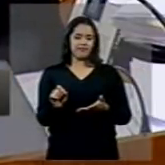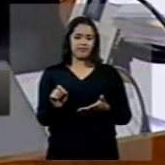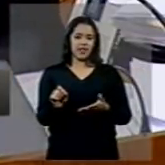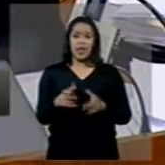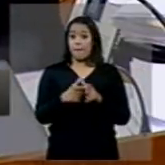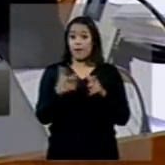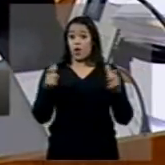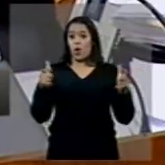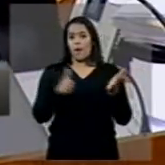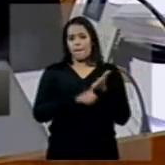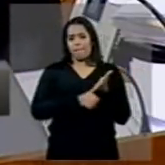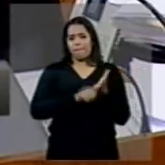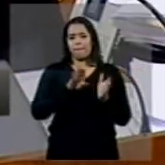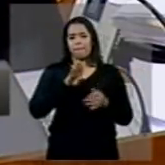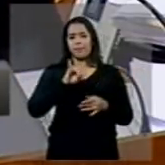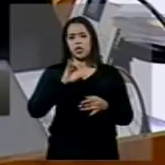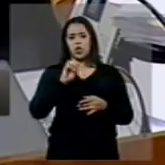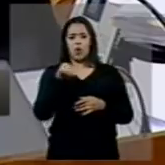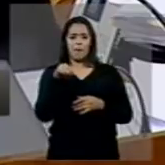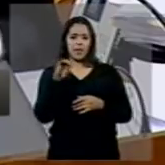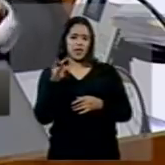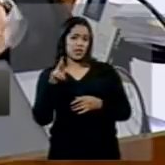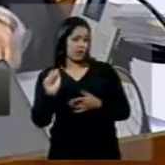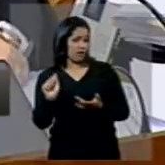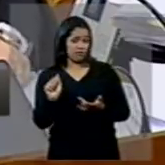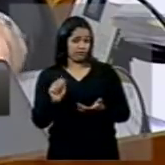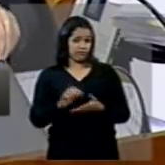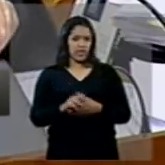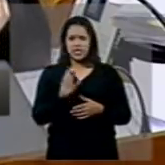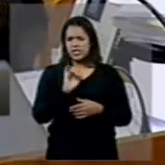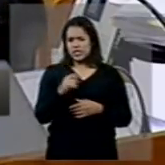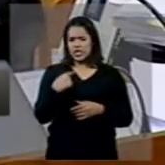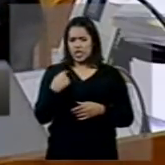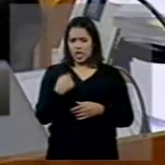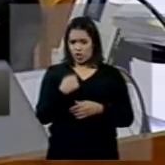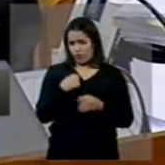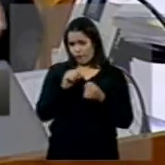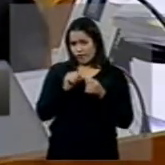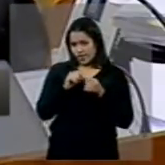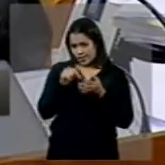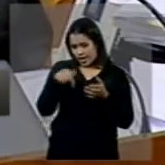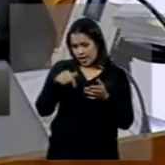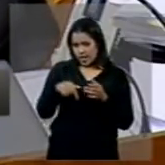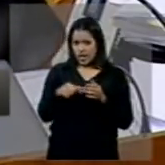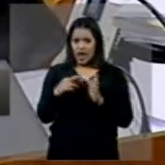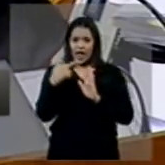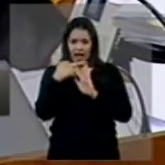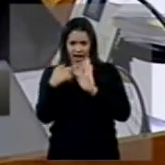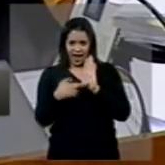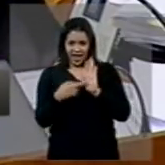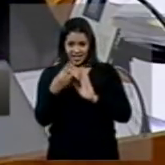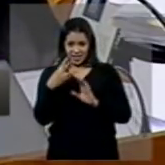maior da biometria. Se nós fizermos, e eu fiz aqui rapidamente, uma regra de três